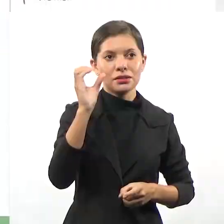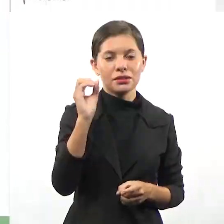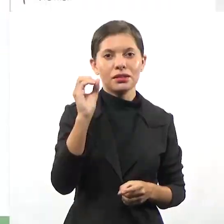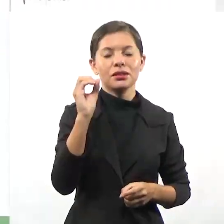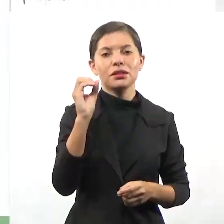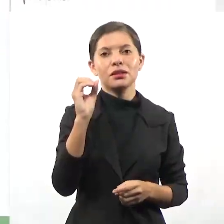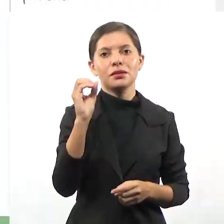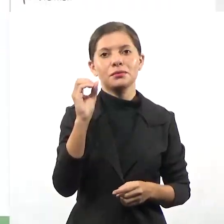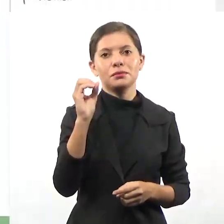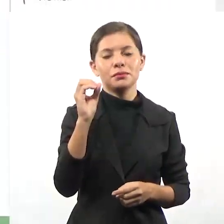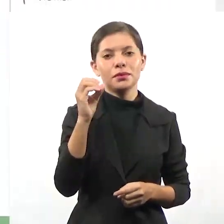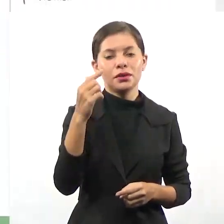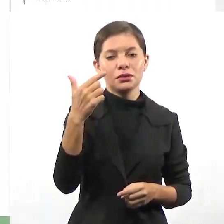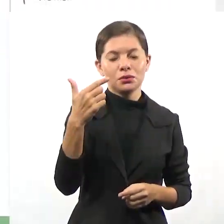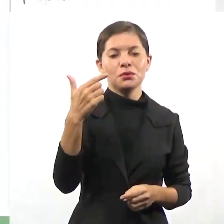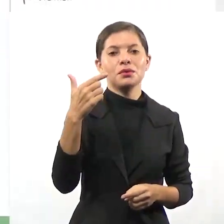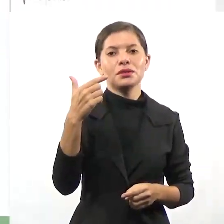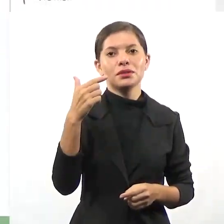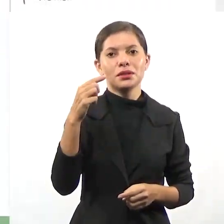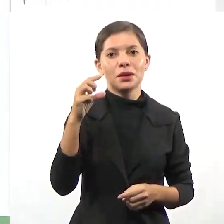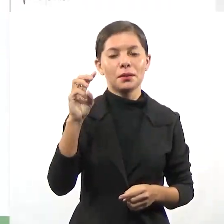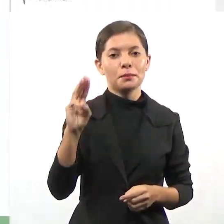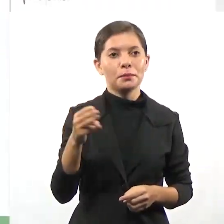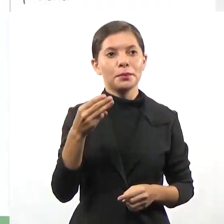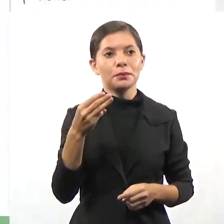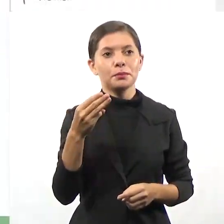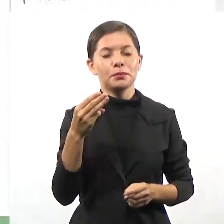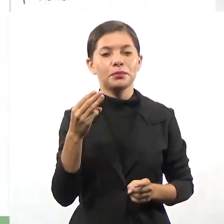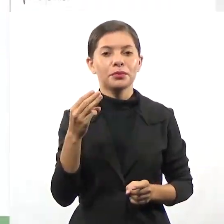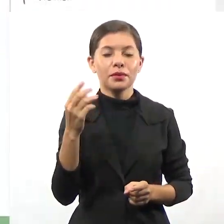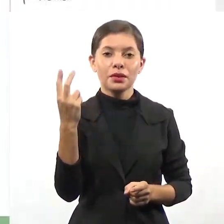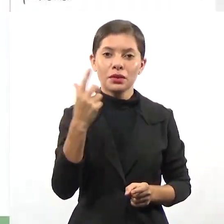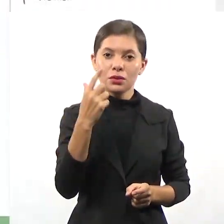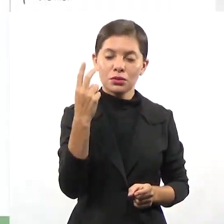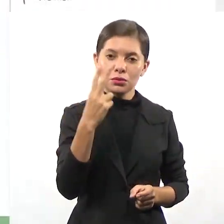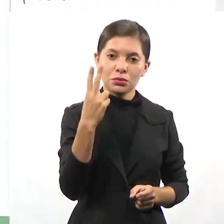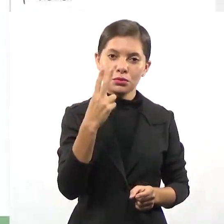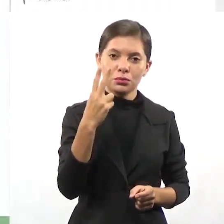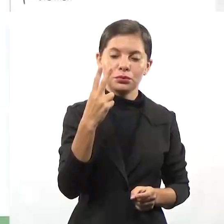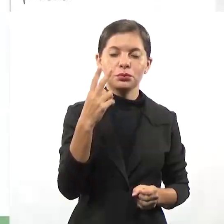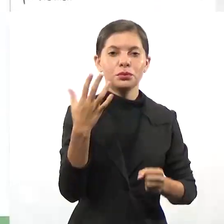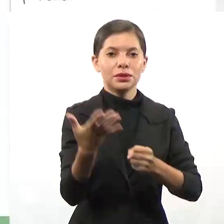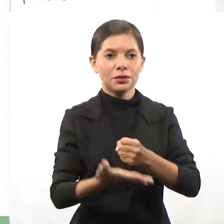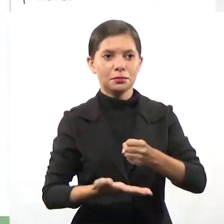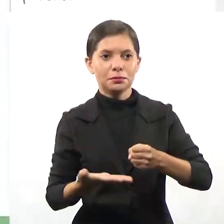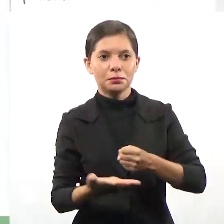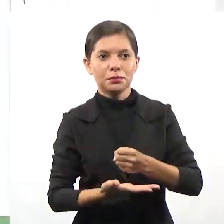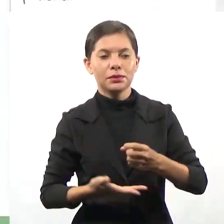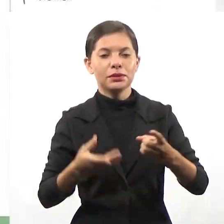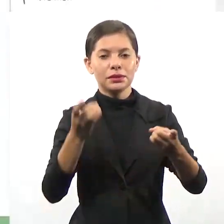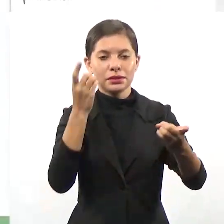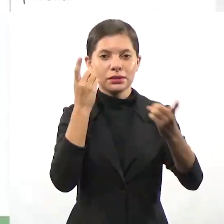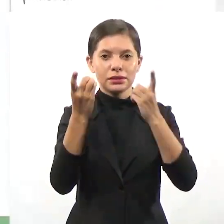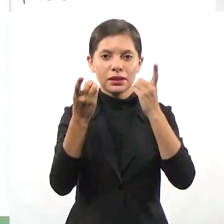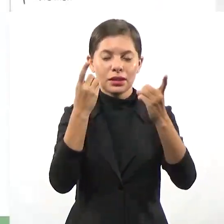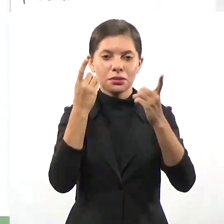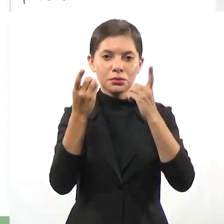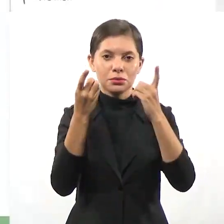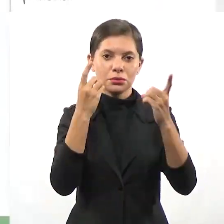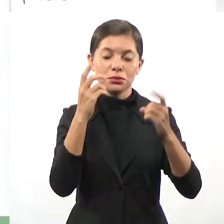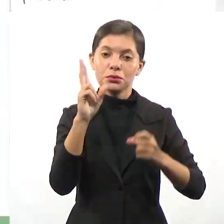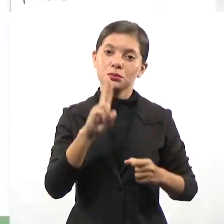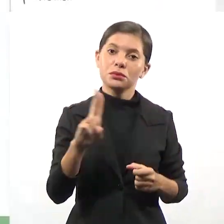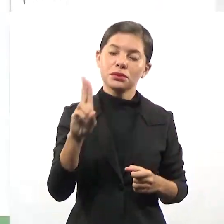sobre tecnologias educacionais, a gente pode utilizar, por exemplo, para trabalhar técnicas de mineração e etc. Eu posso